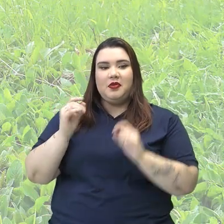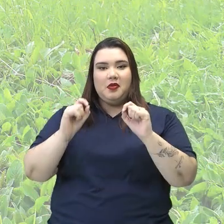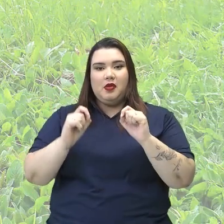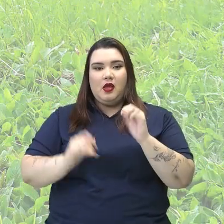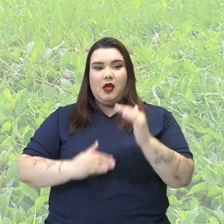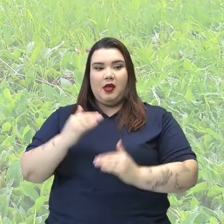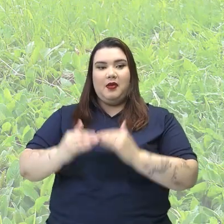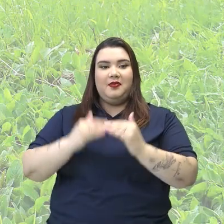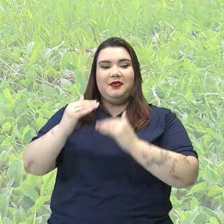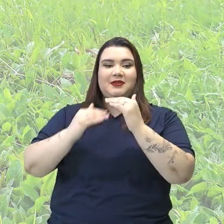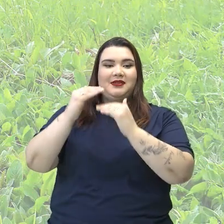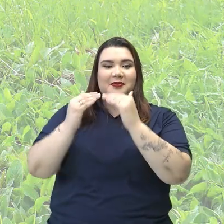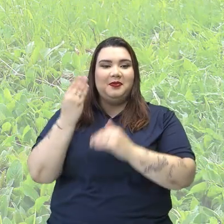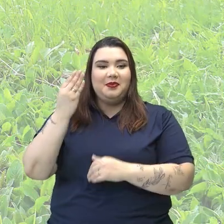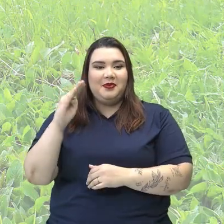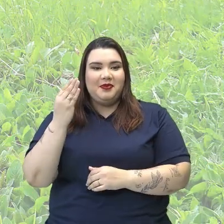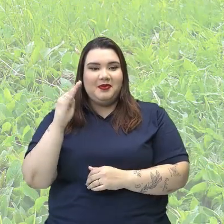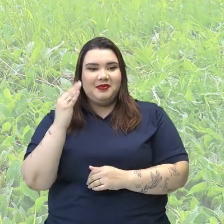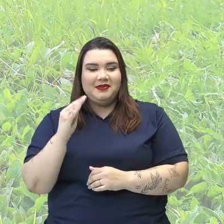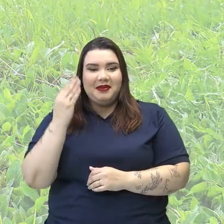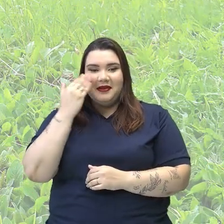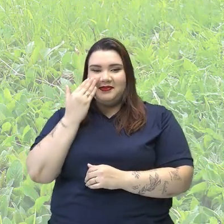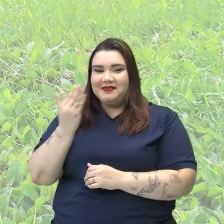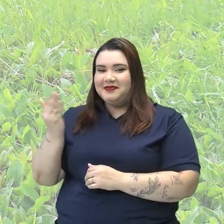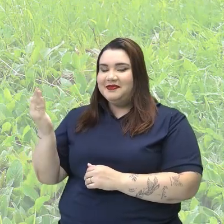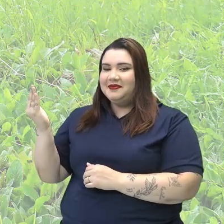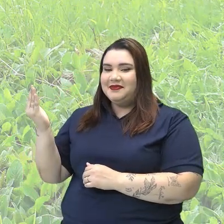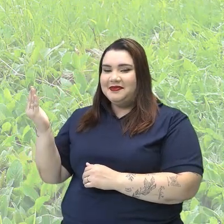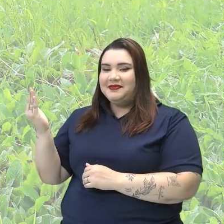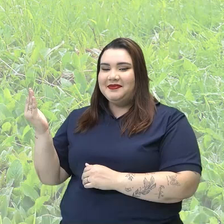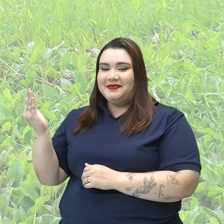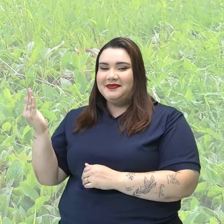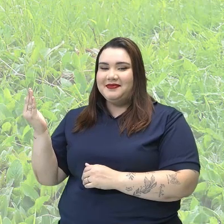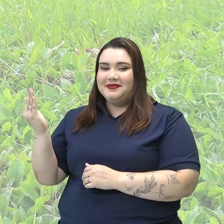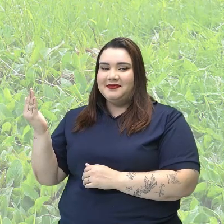evolução biológica, e aí está passando aqui por nós o mascotinho aqui